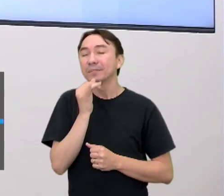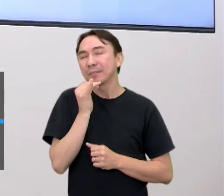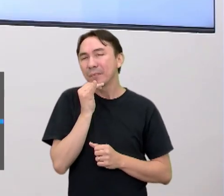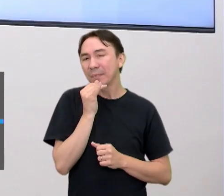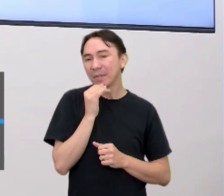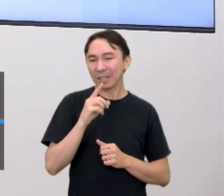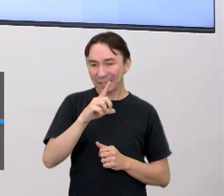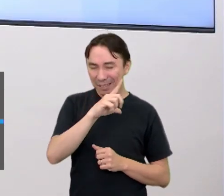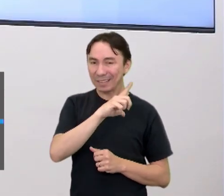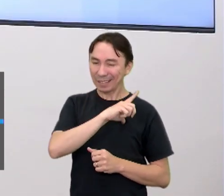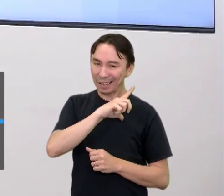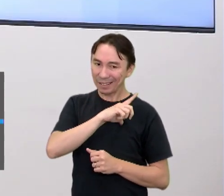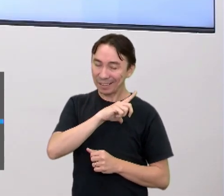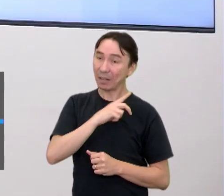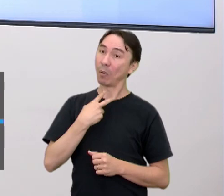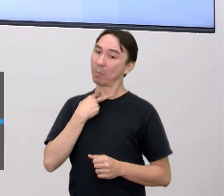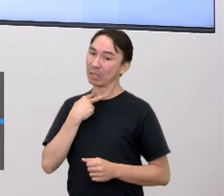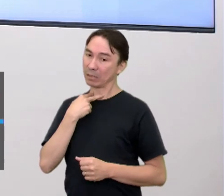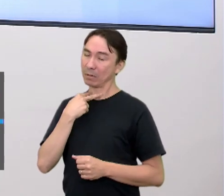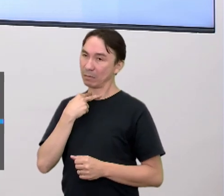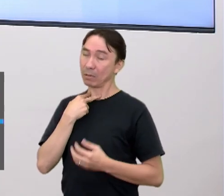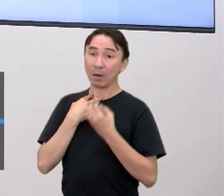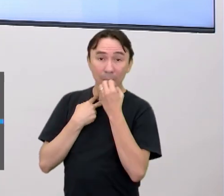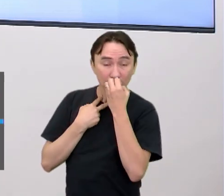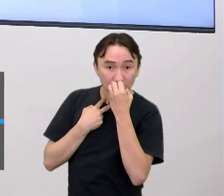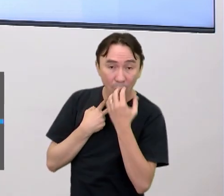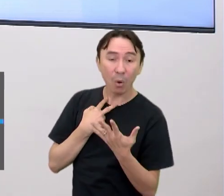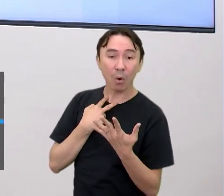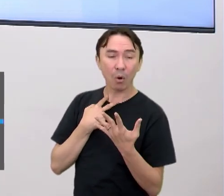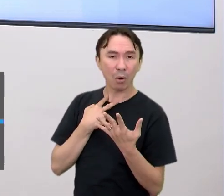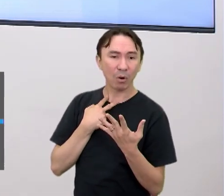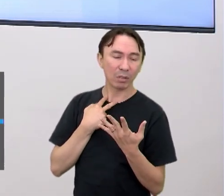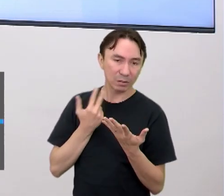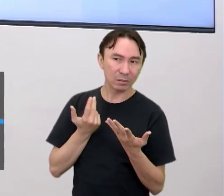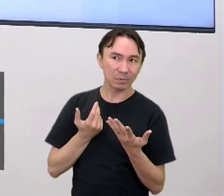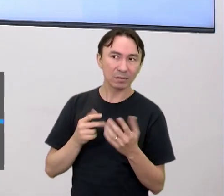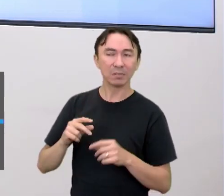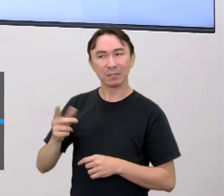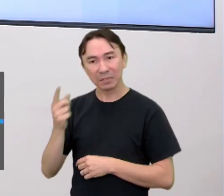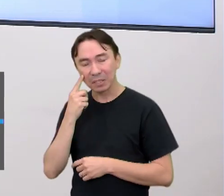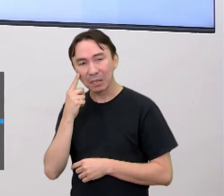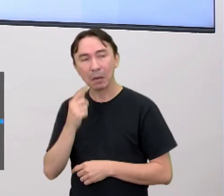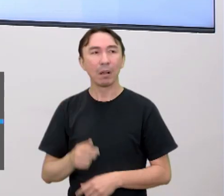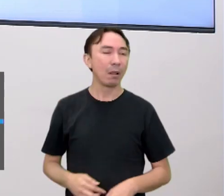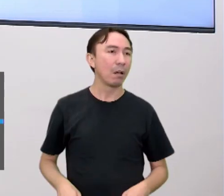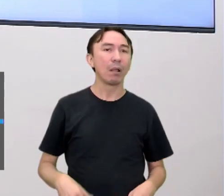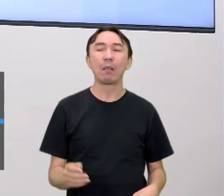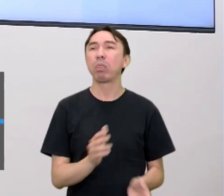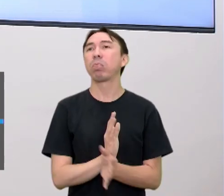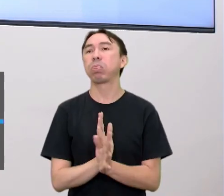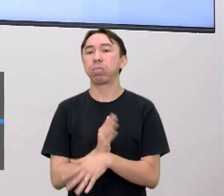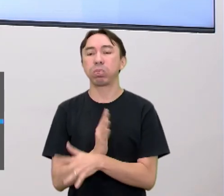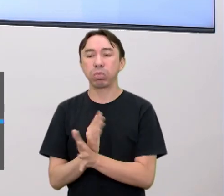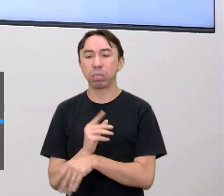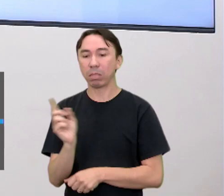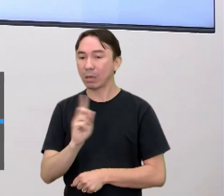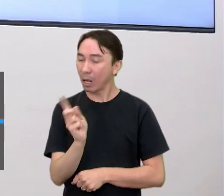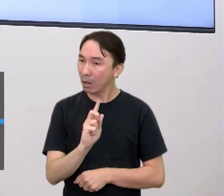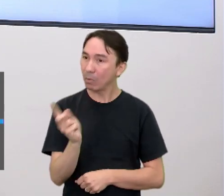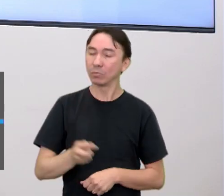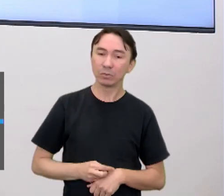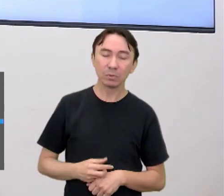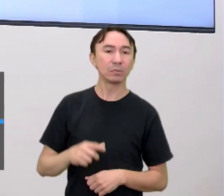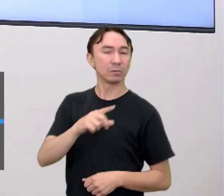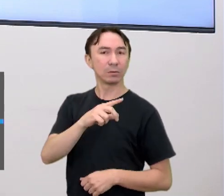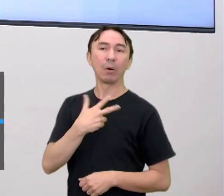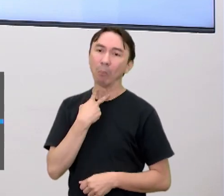que é algo bom, né? Significa que ele tem algo que fazer, né? Teoricamente aí ele tem